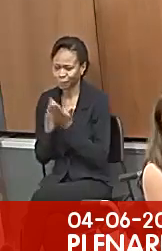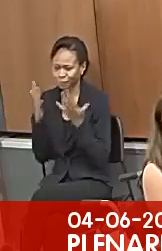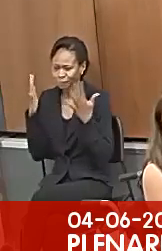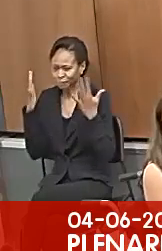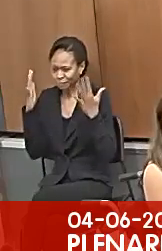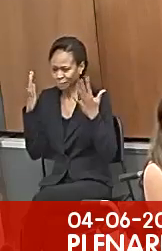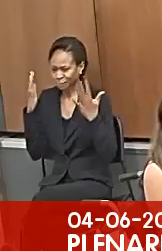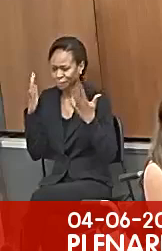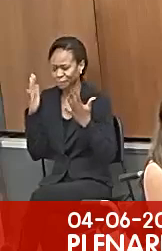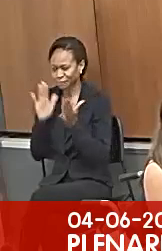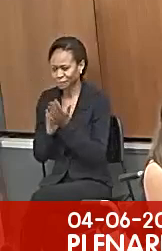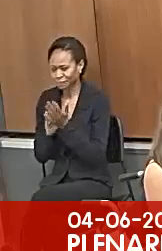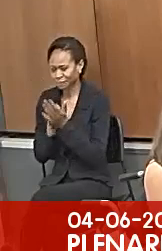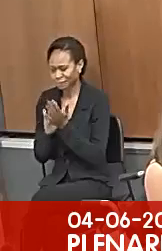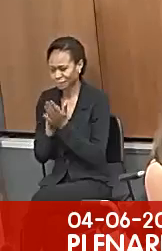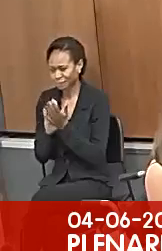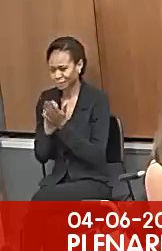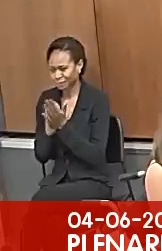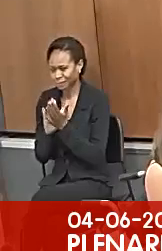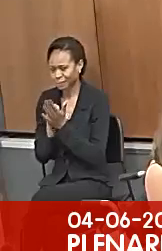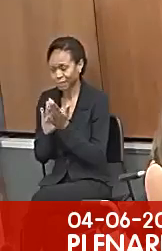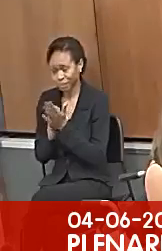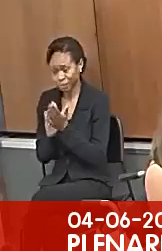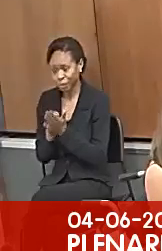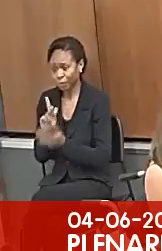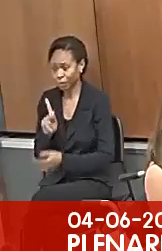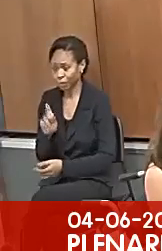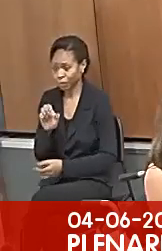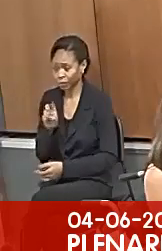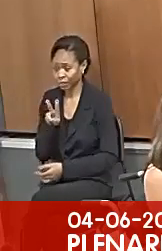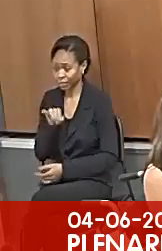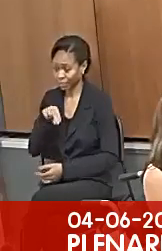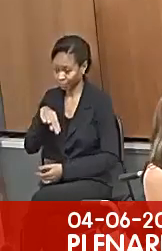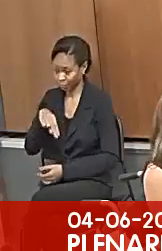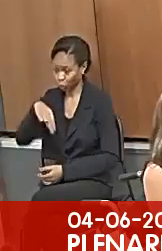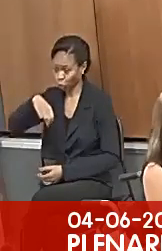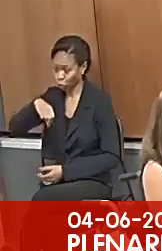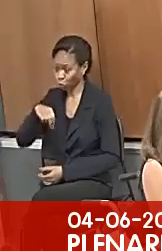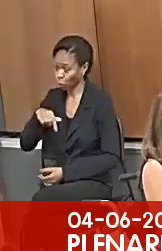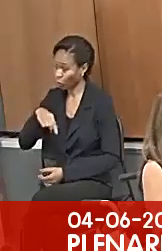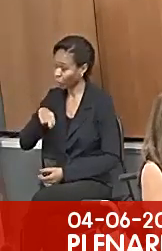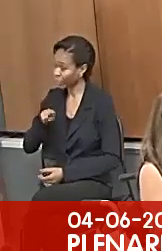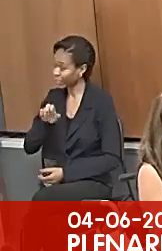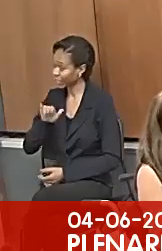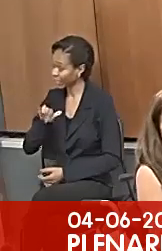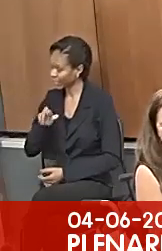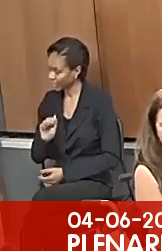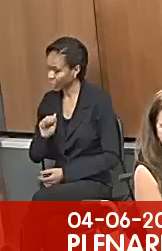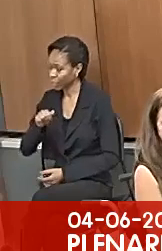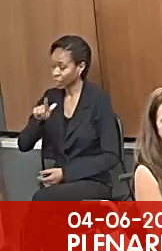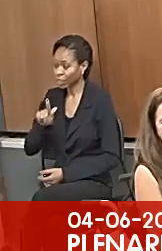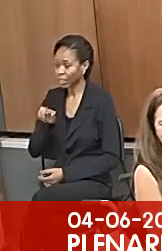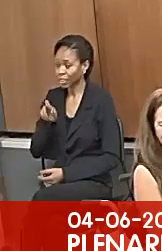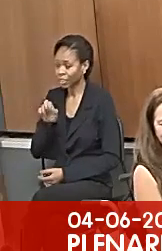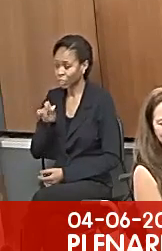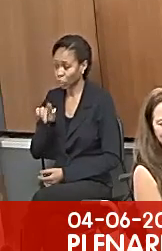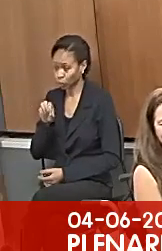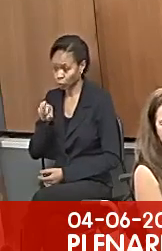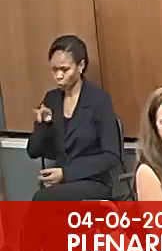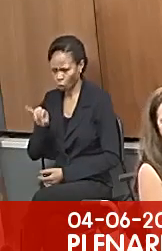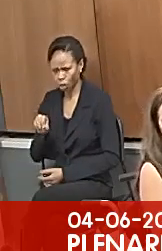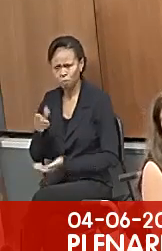Muito bem, uma salva de palmas aí pro Kevin Nogueira Gregório. Meus parabéns, viu, Kevin? É. Música